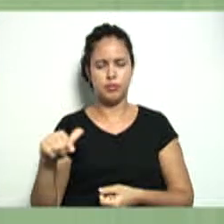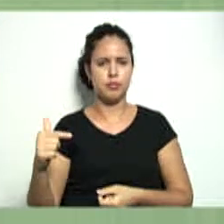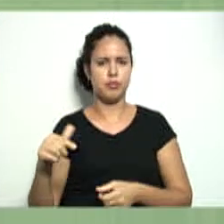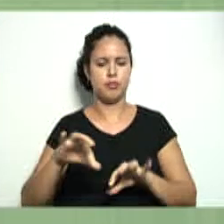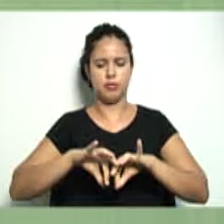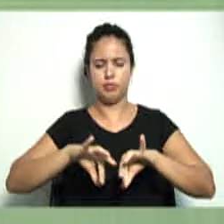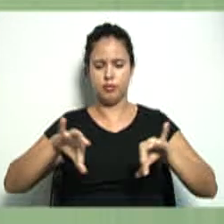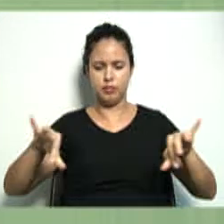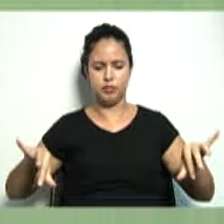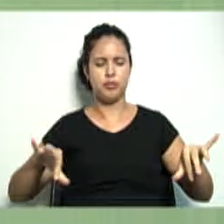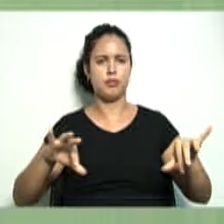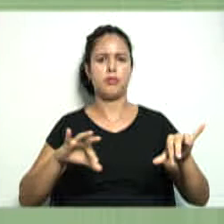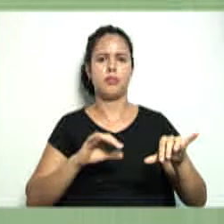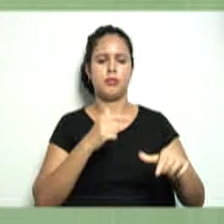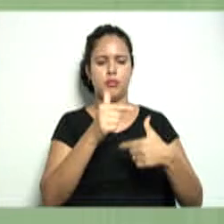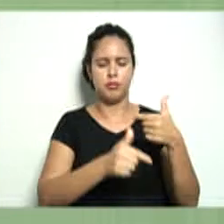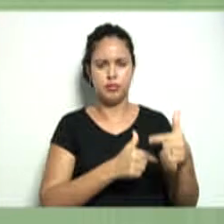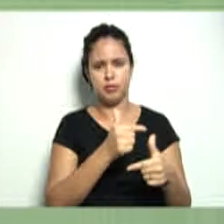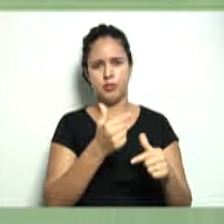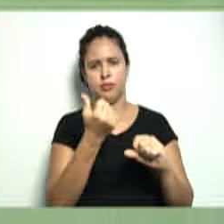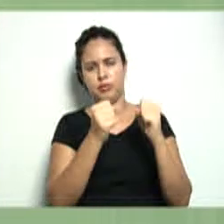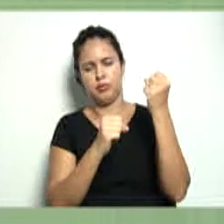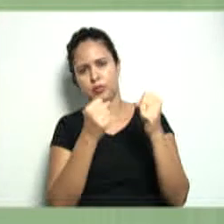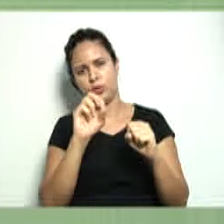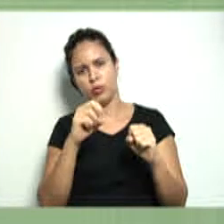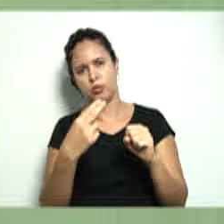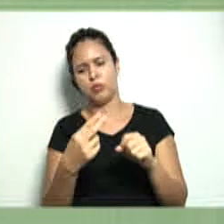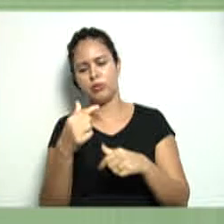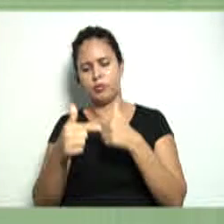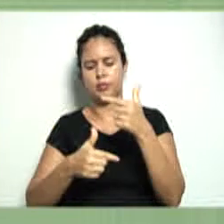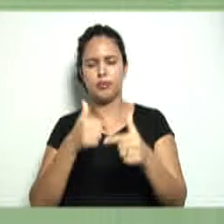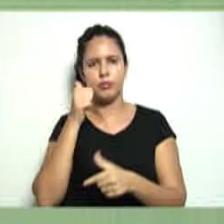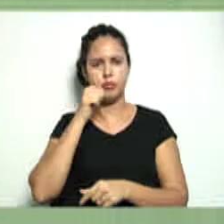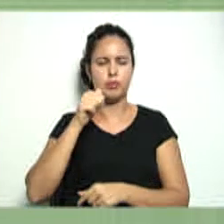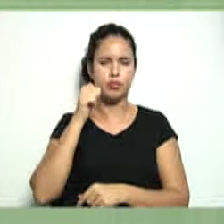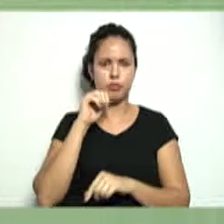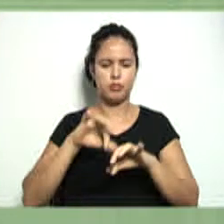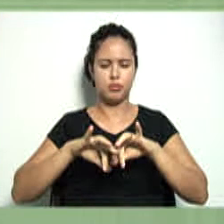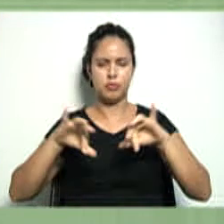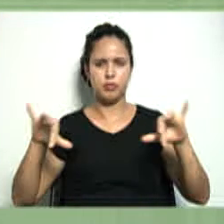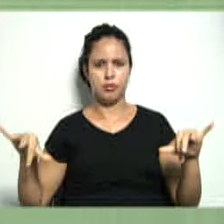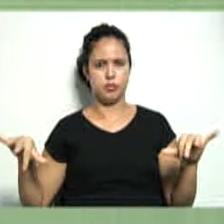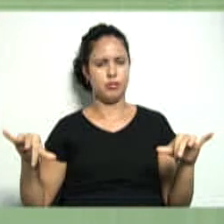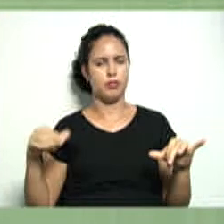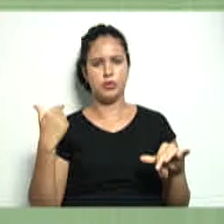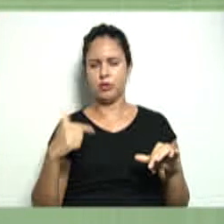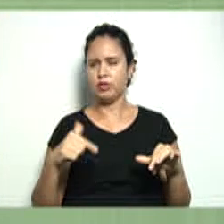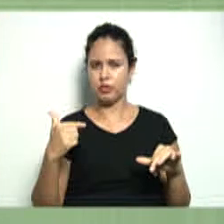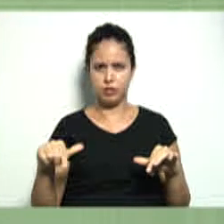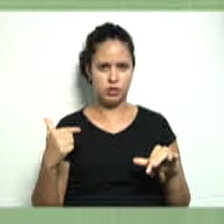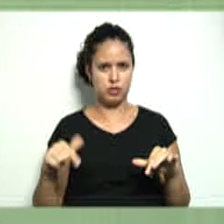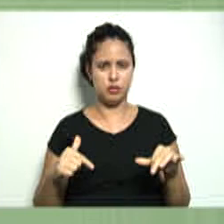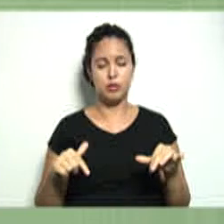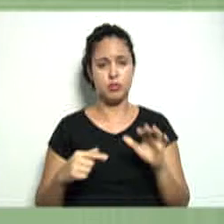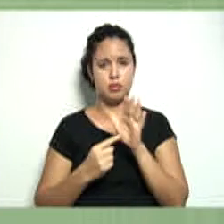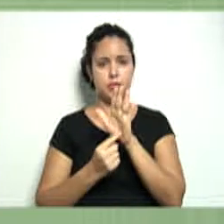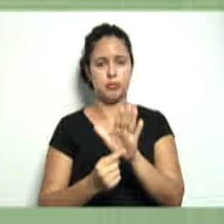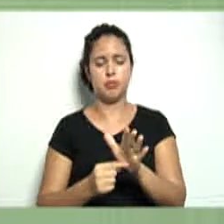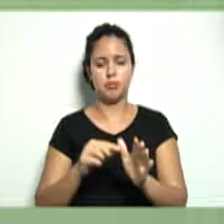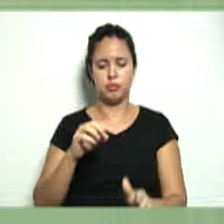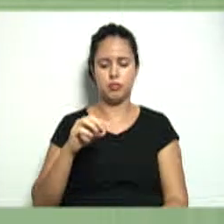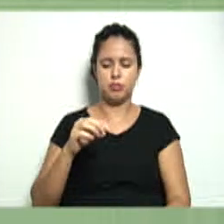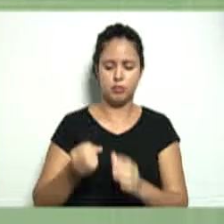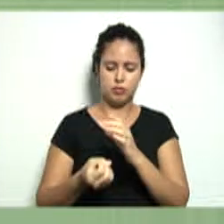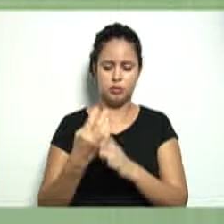trabalho na fábrica ou trabalho de mulher, essa questão lá no modo de produção tribal. Então, essa